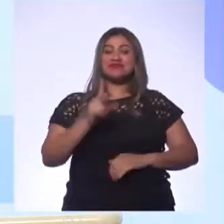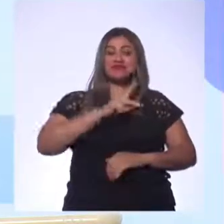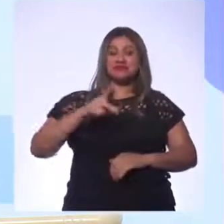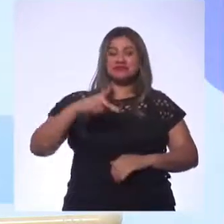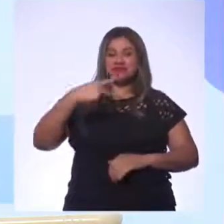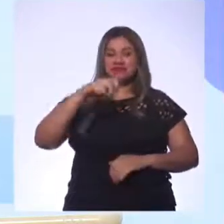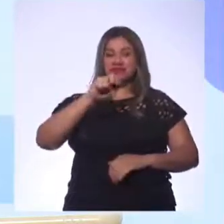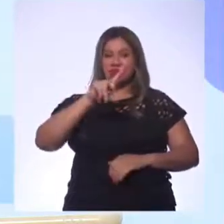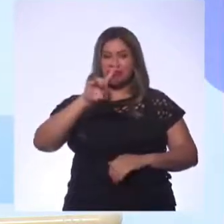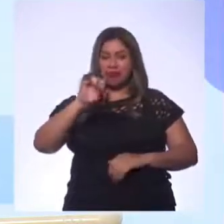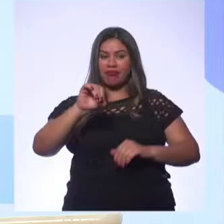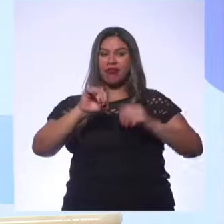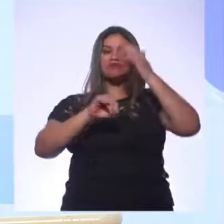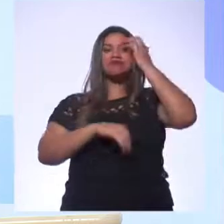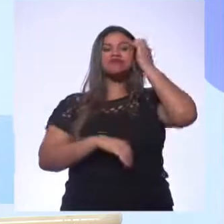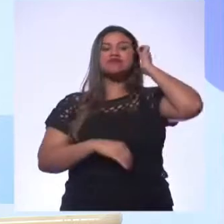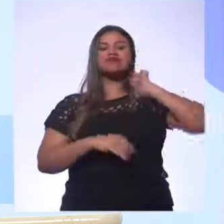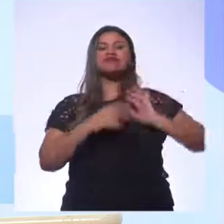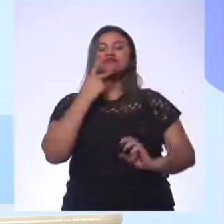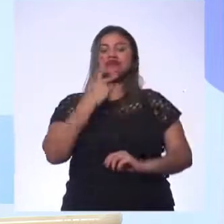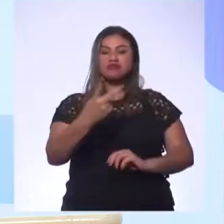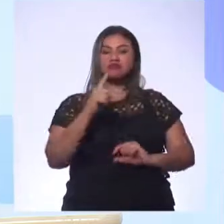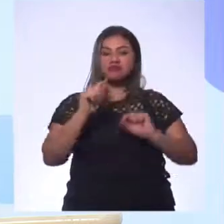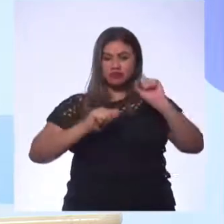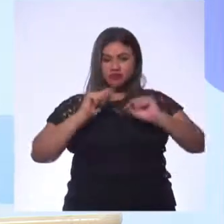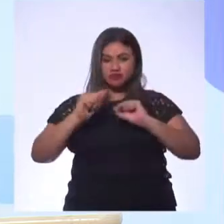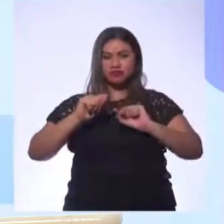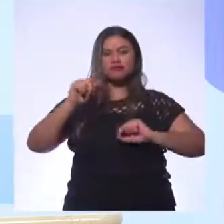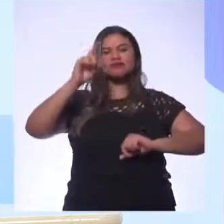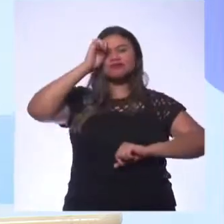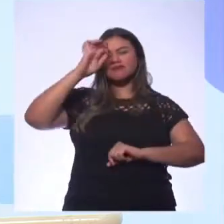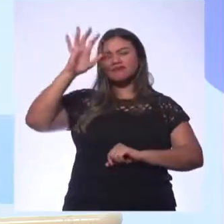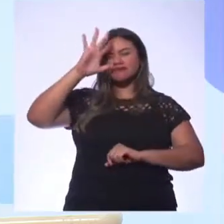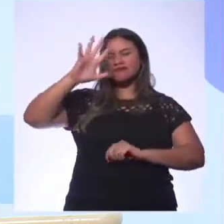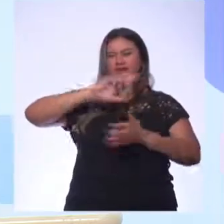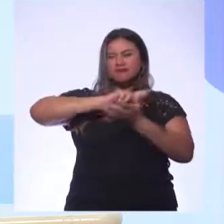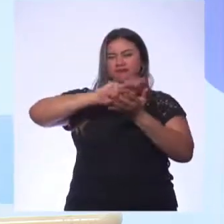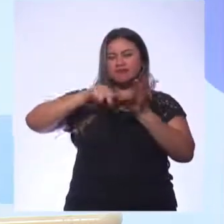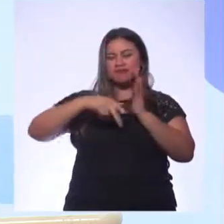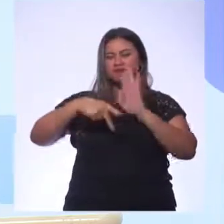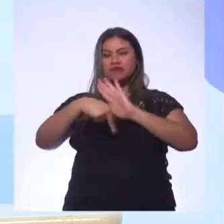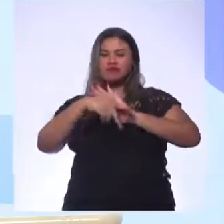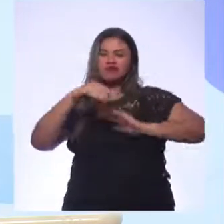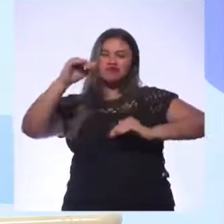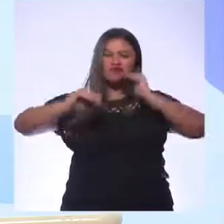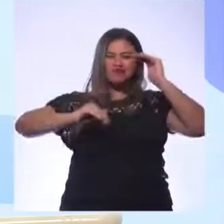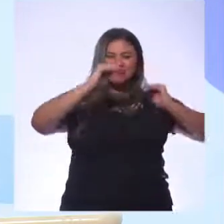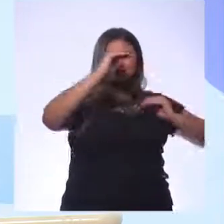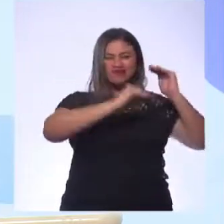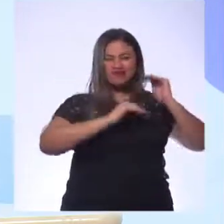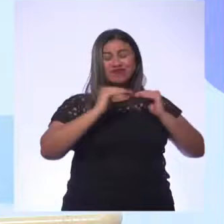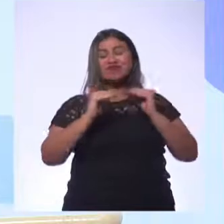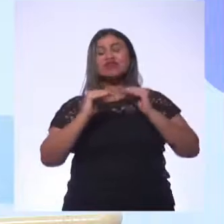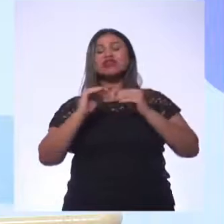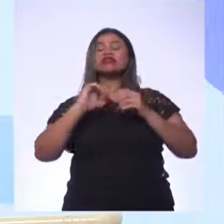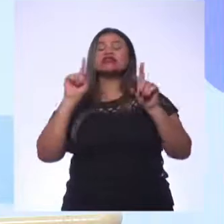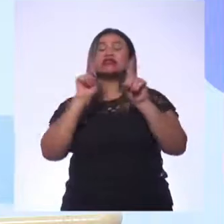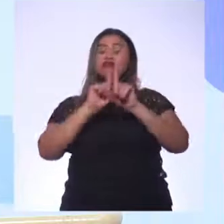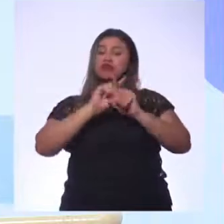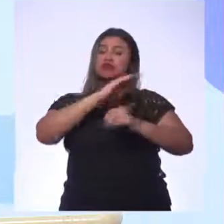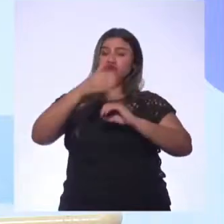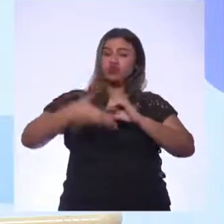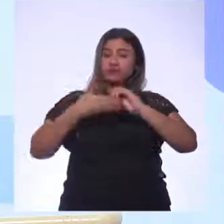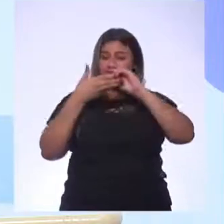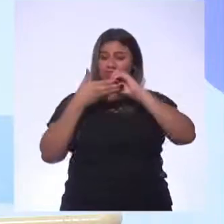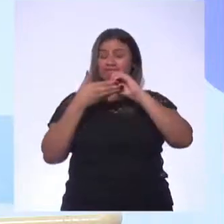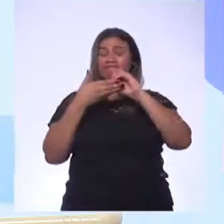Paulo Roberto, ele disse, né, para pensar as questões das desigualdades e a sustentabilidade,